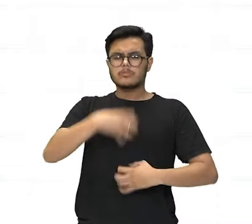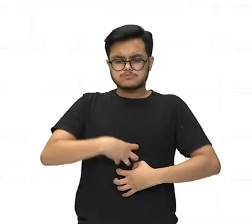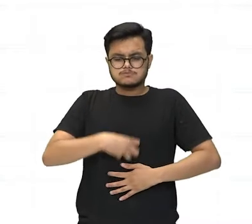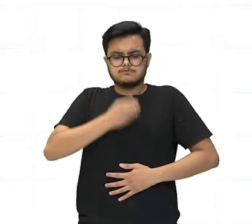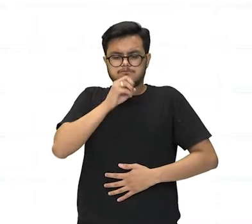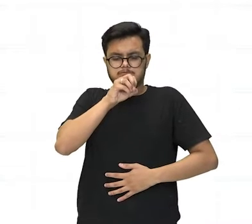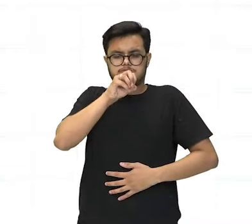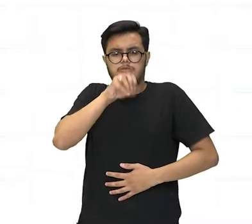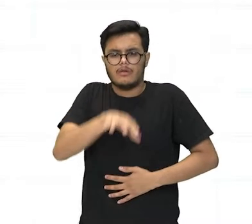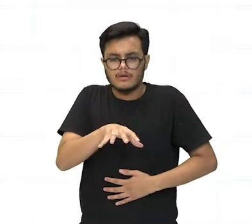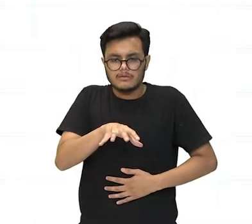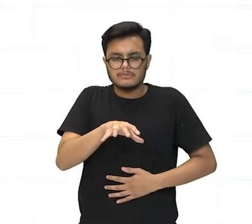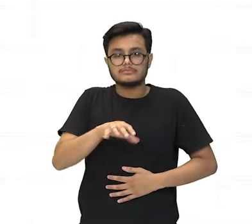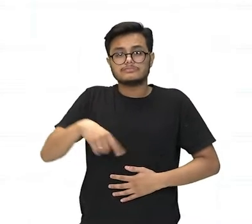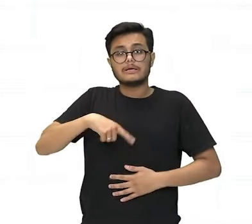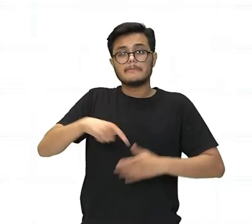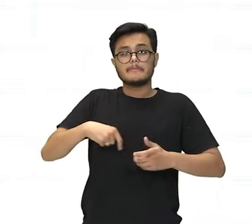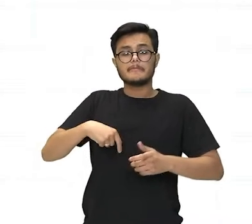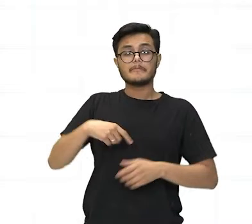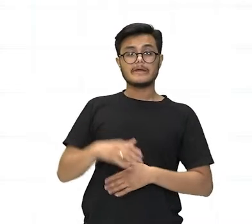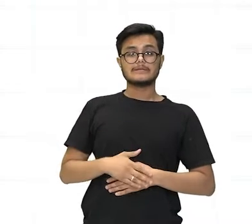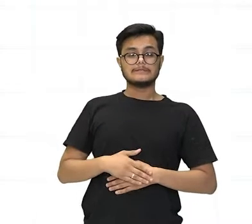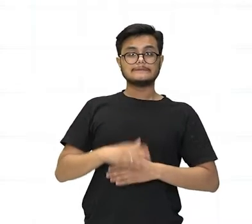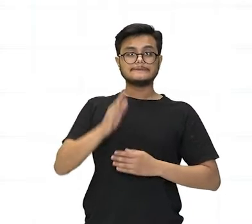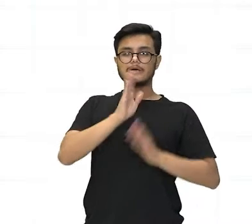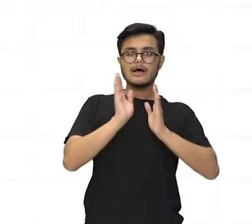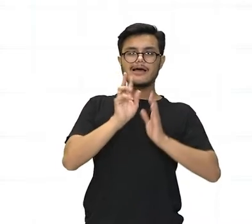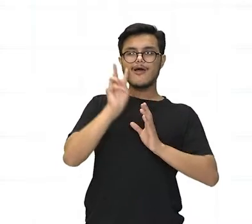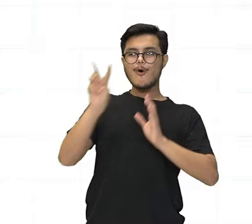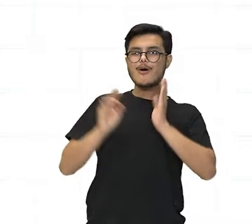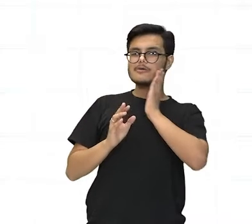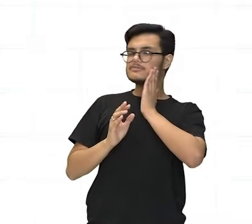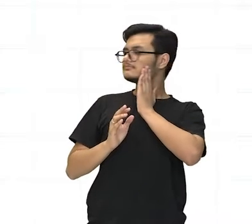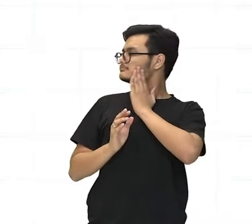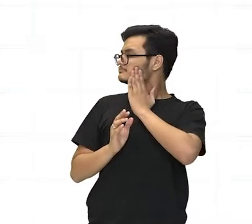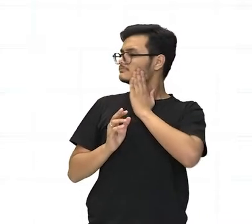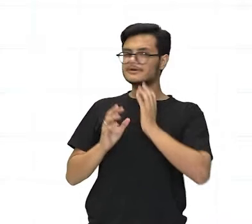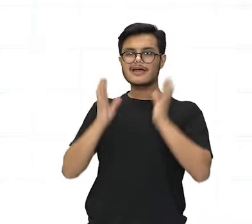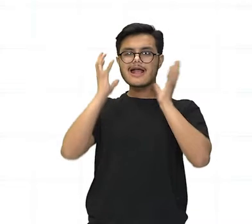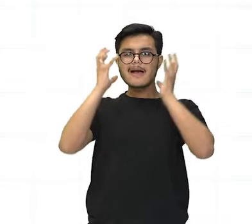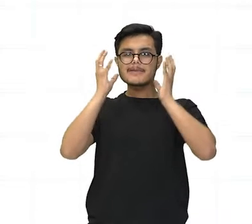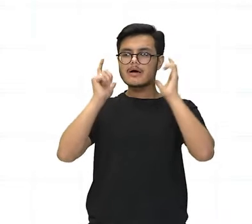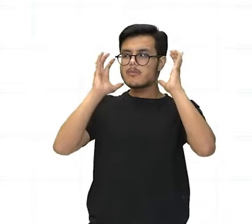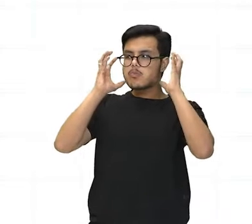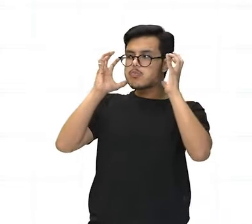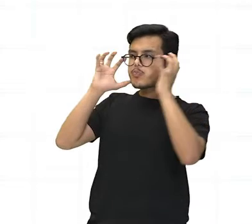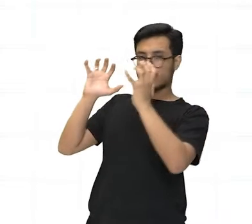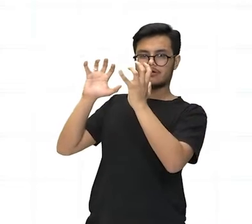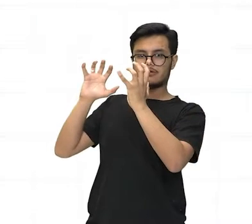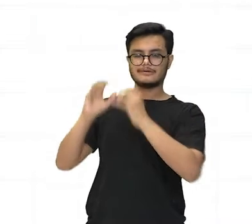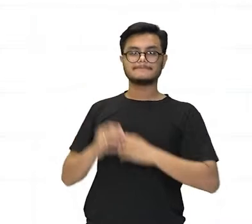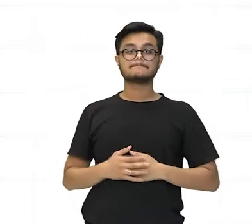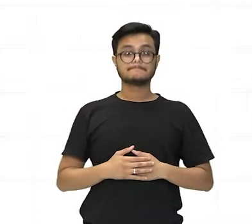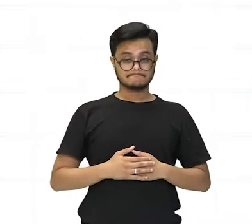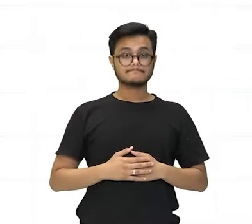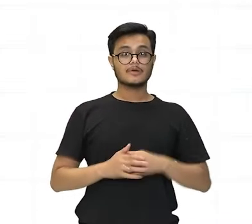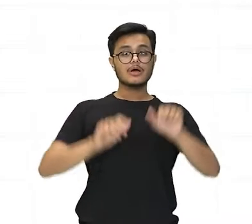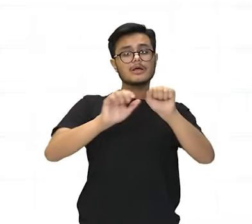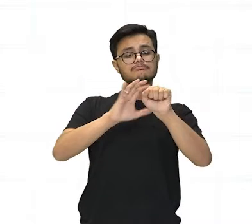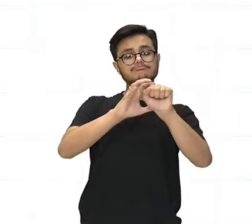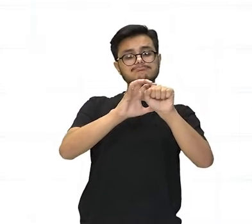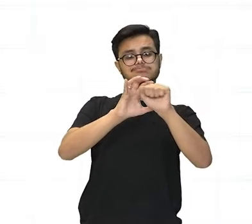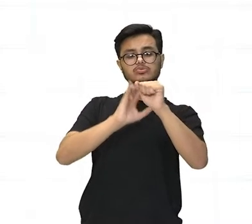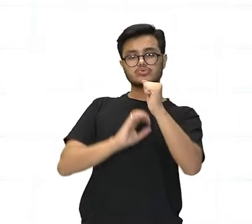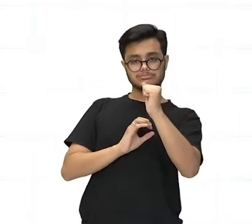vômito, lateralizar-lhe, mais uma vez, se houver vômito, lateralizar-lhe a cabeça, ou